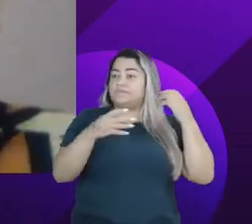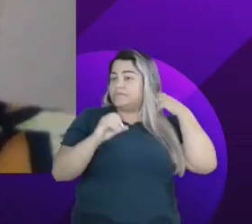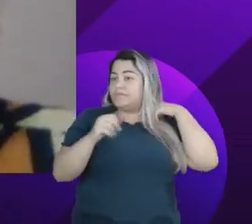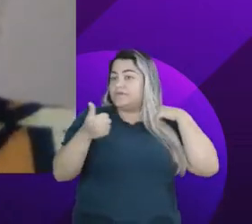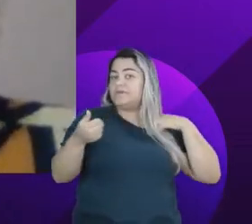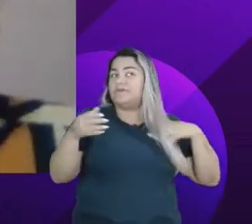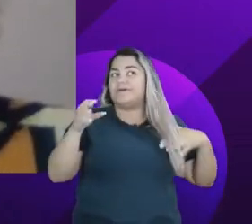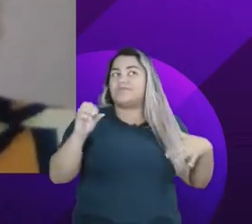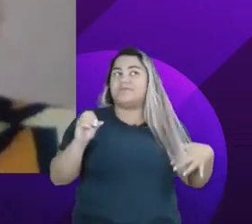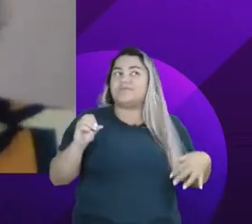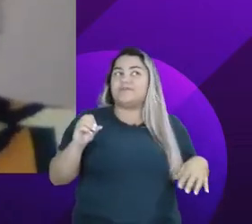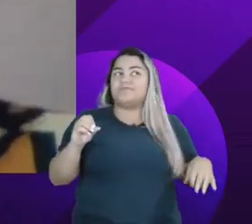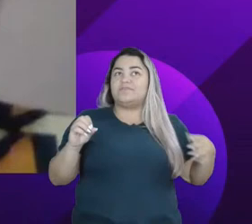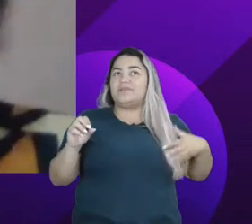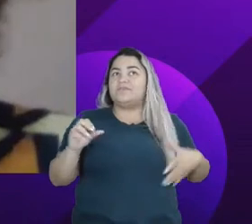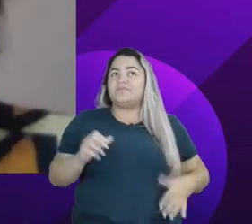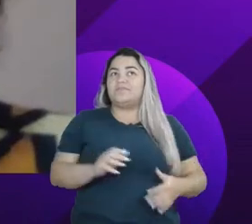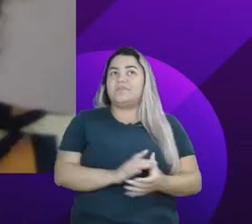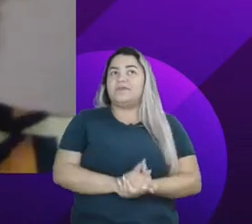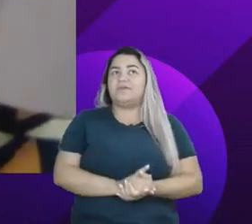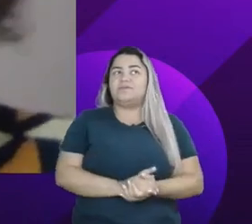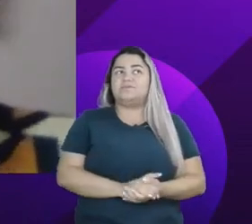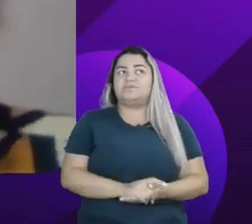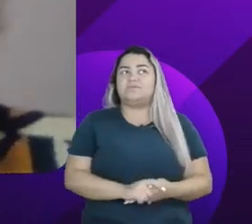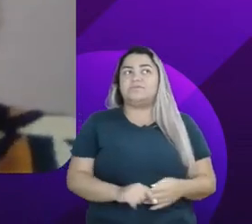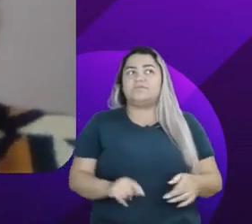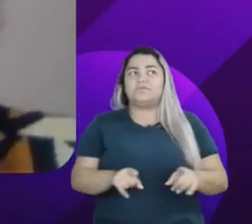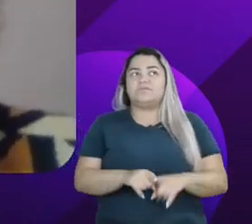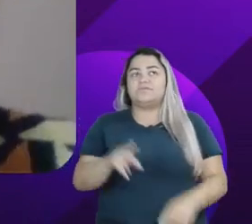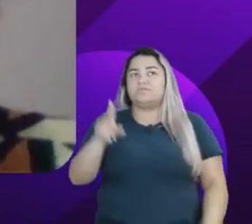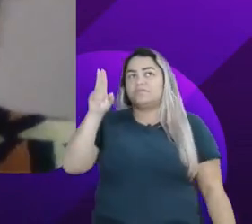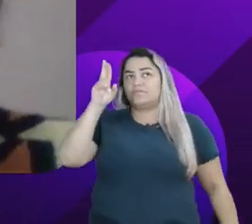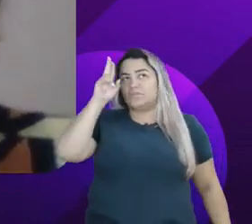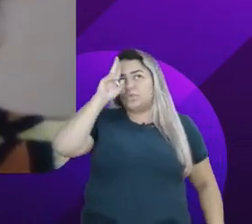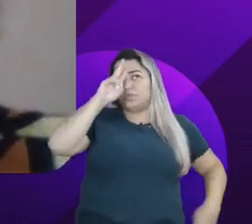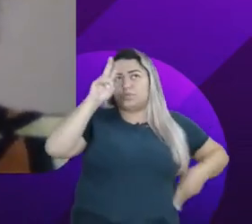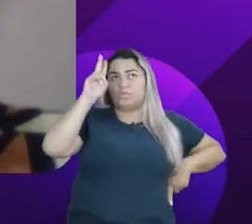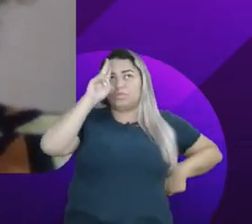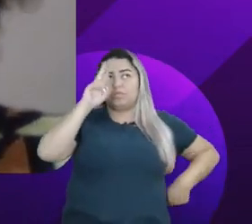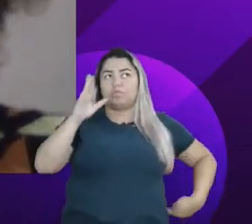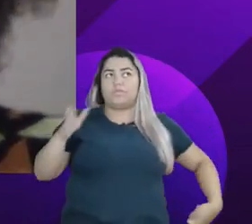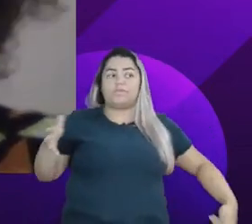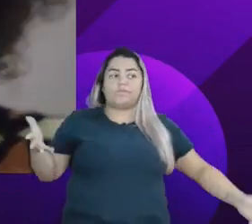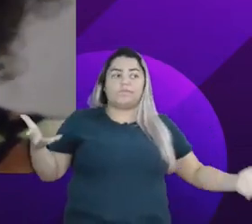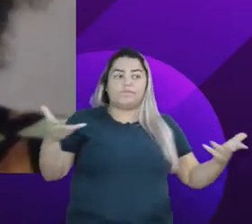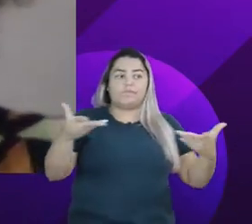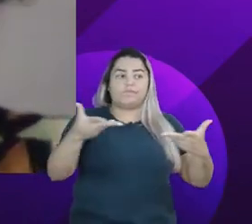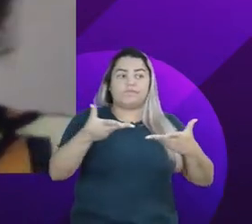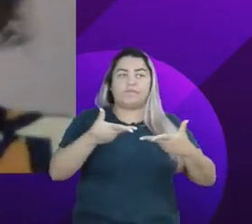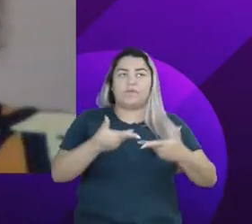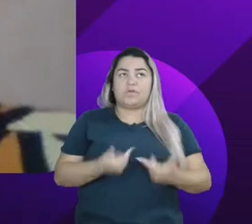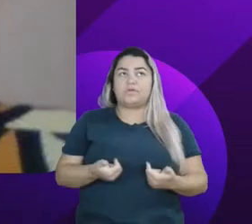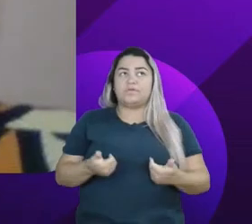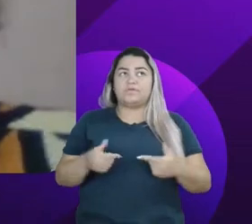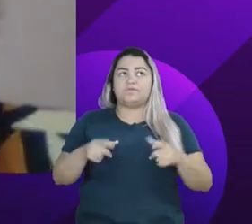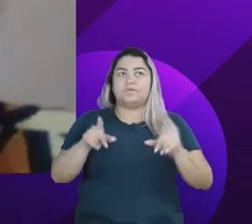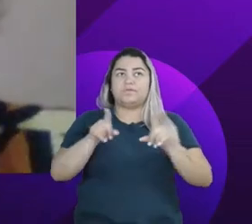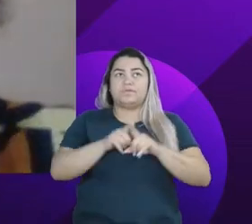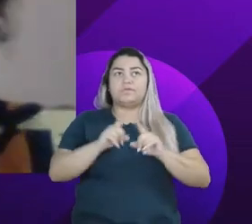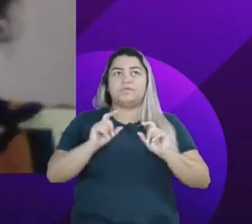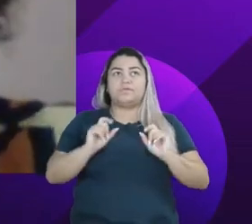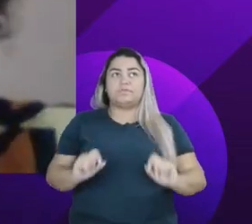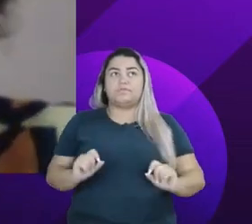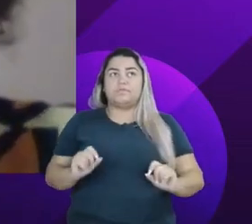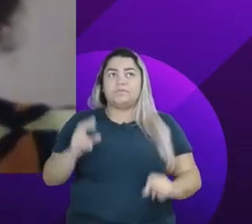2010, bem no momento histórico maravilhoso, eu acho que no momento mais efervescente